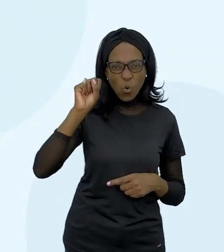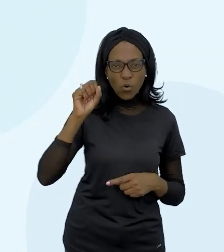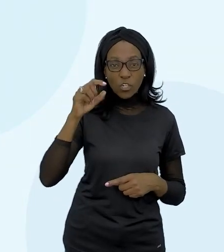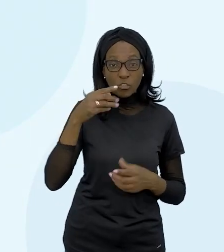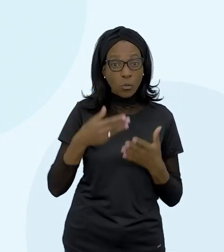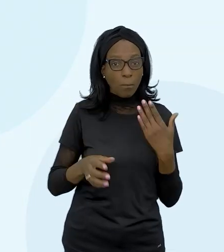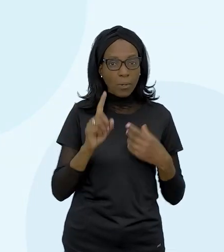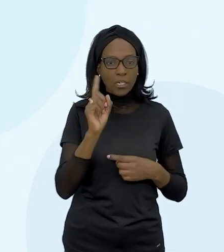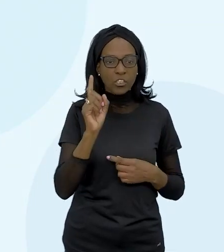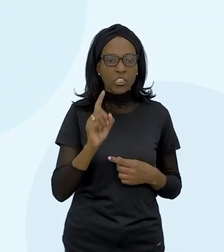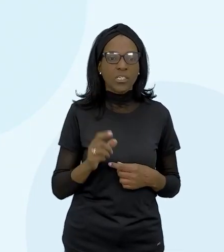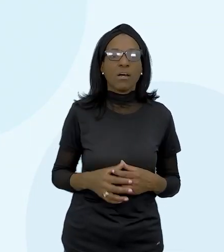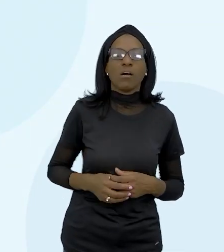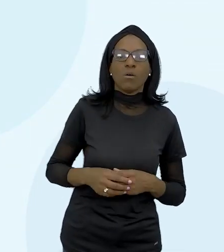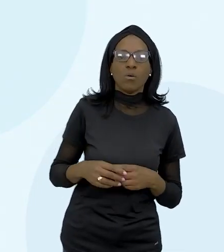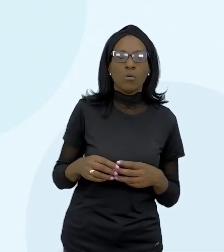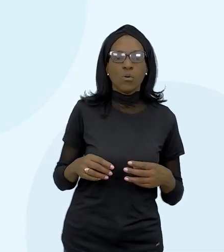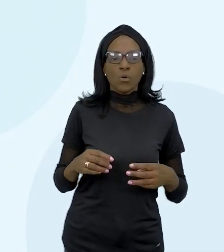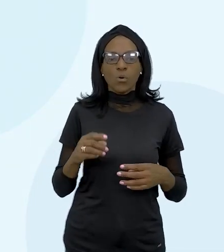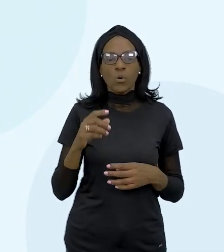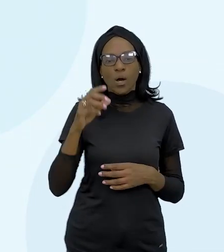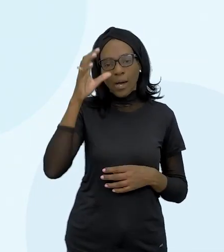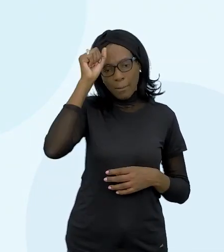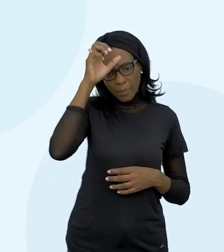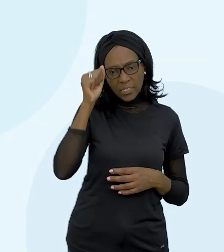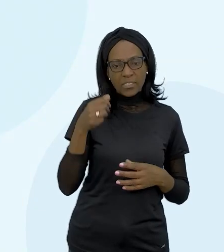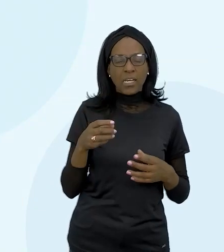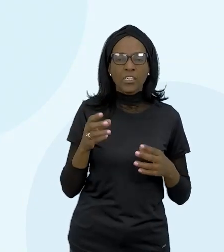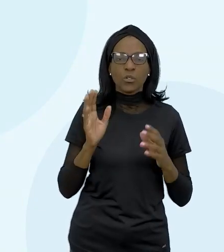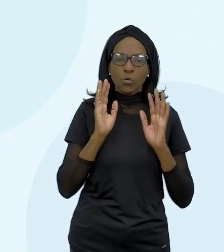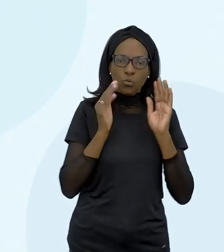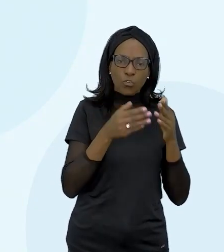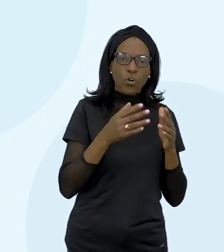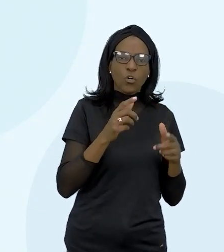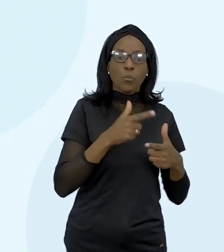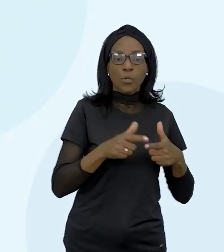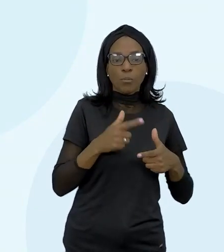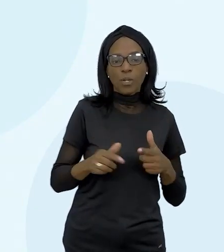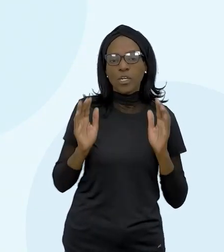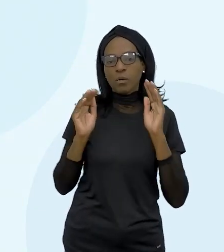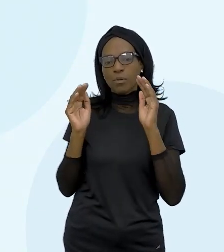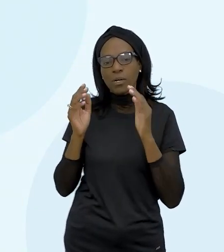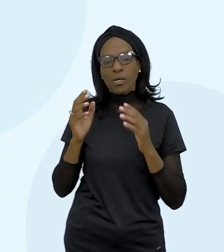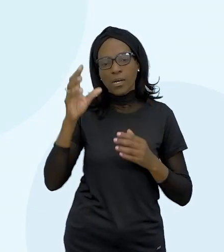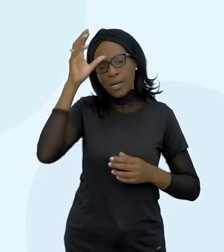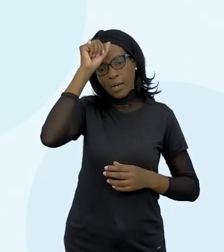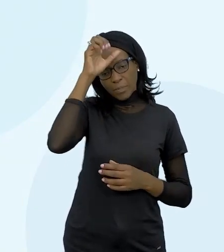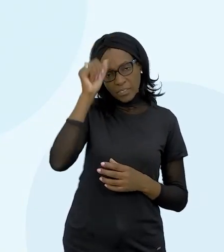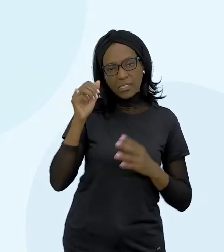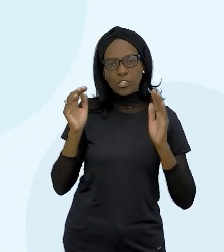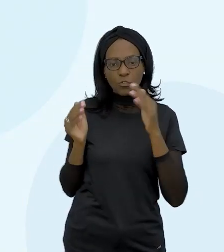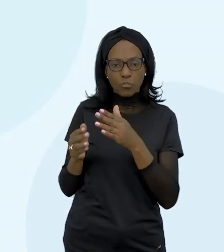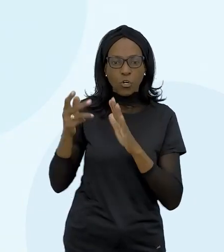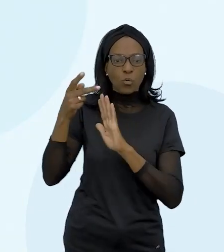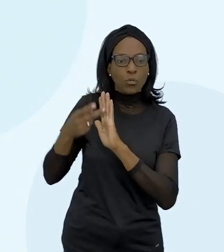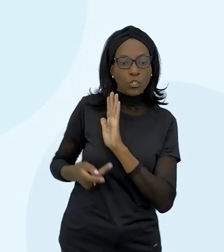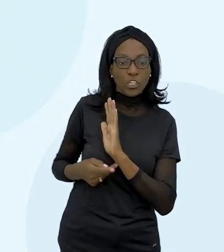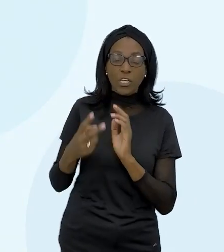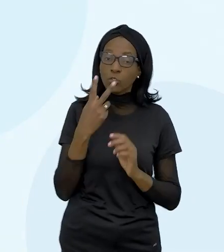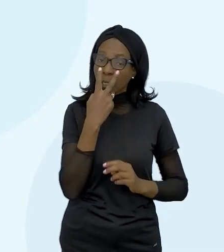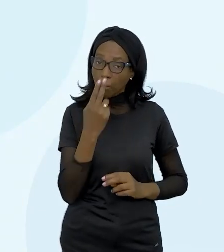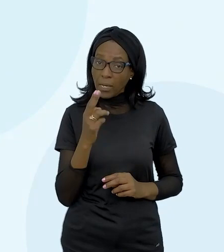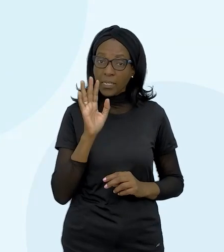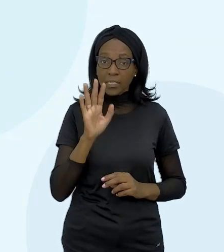Aprendizagem baseada em problemas, aprendizagem baseada em projetos, que eles são muito parecidos, mas não são iguais. Tem